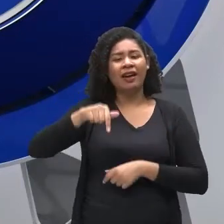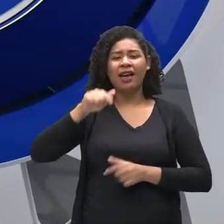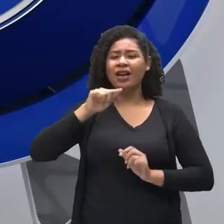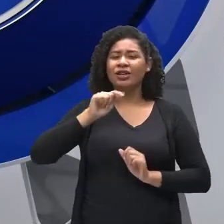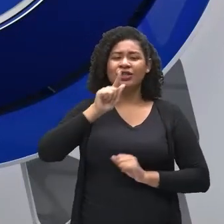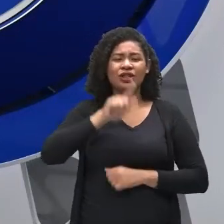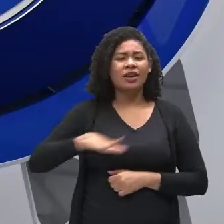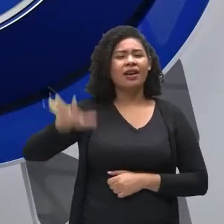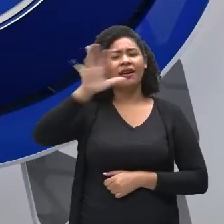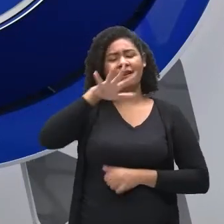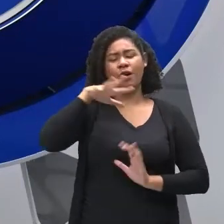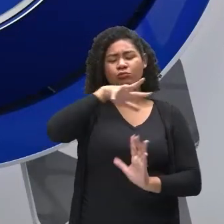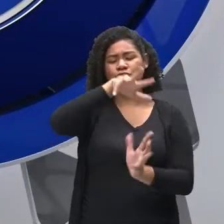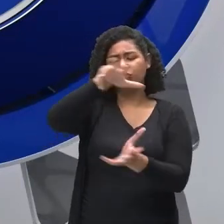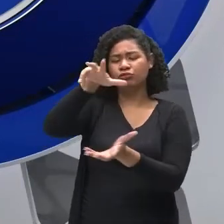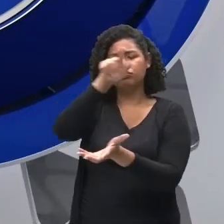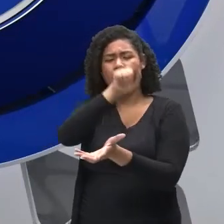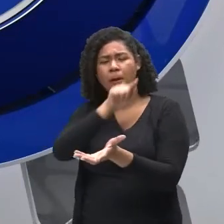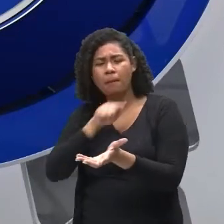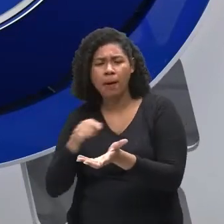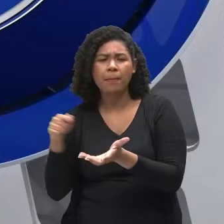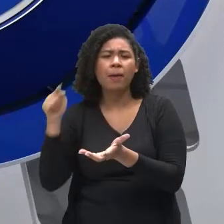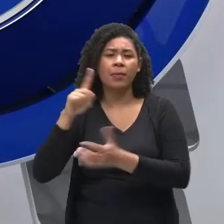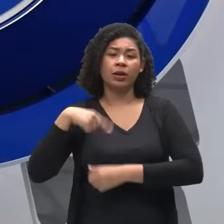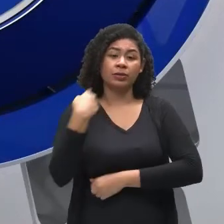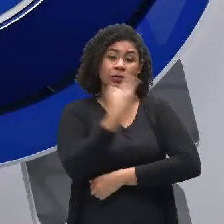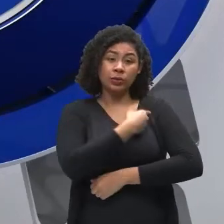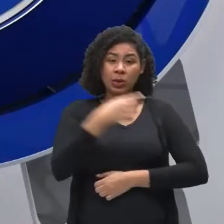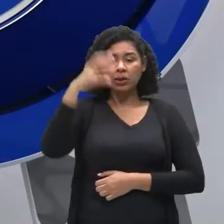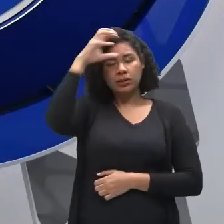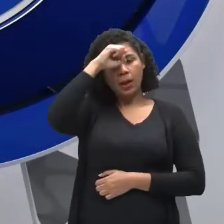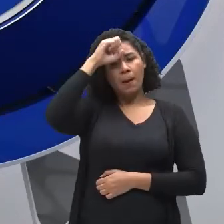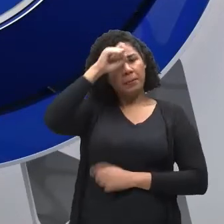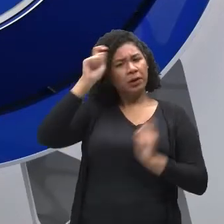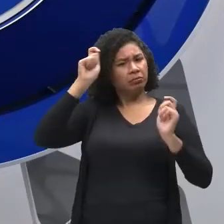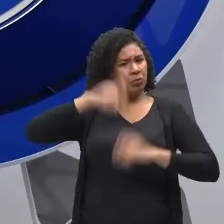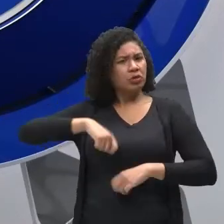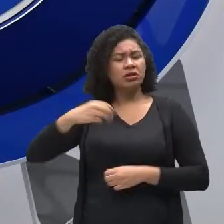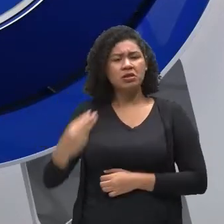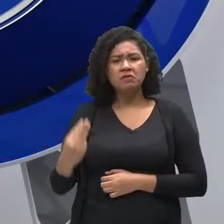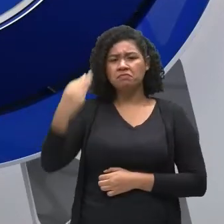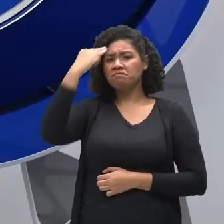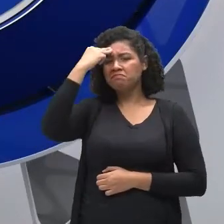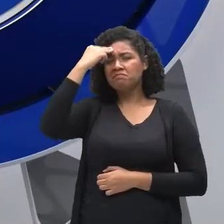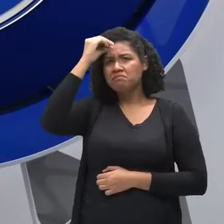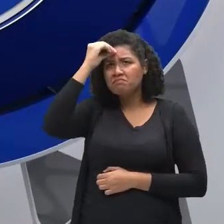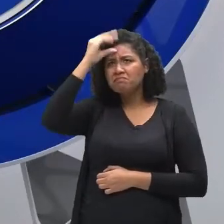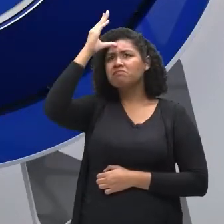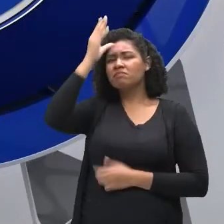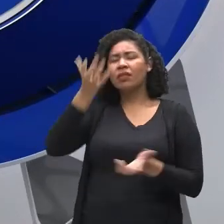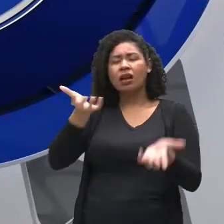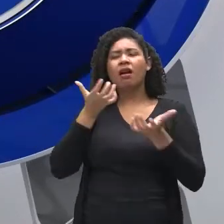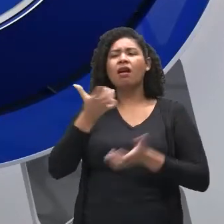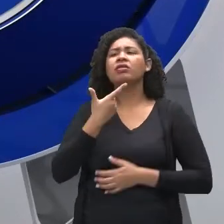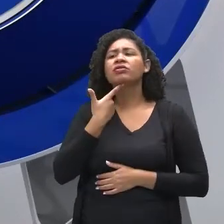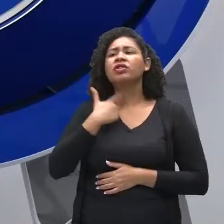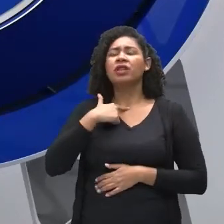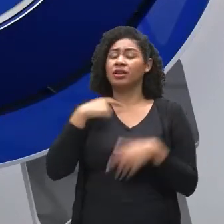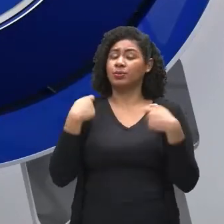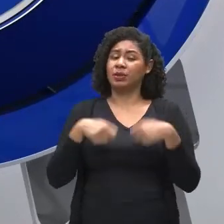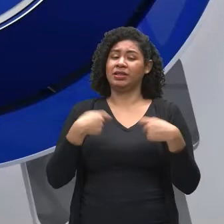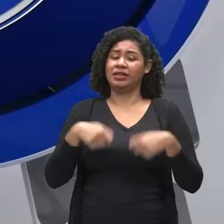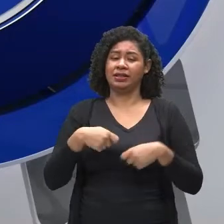de contato que a gente aprende conscientemente, porque a gente quer e porque a gente precisa. Isso é uma língua franca,